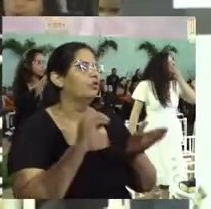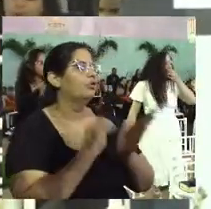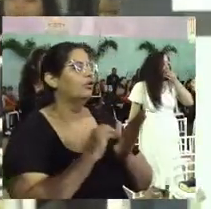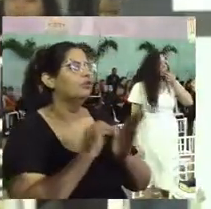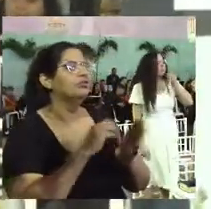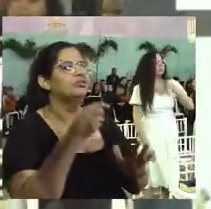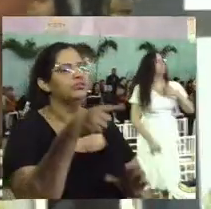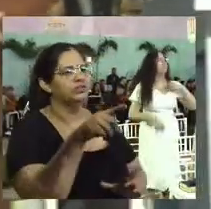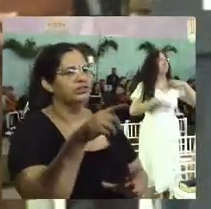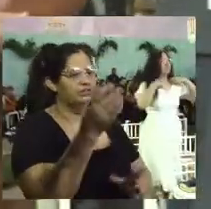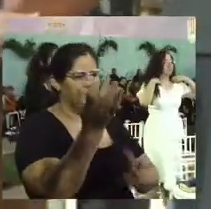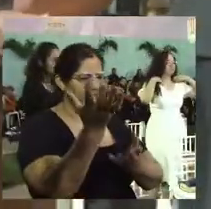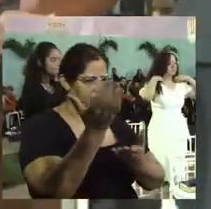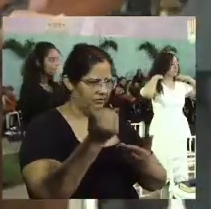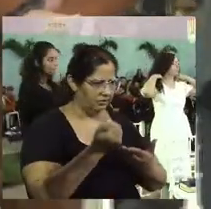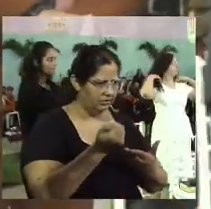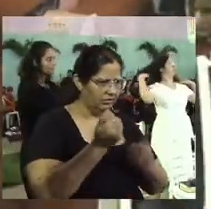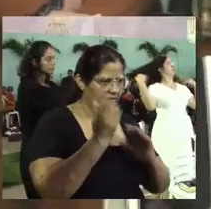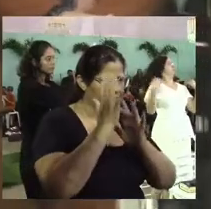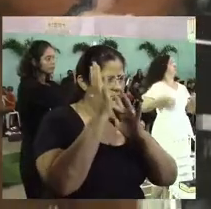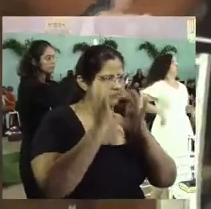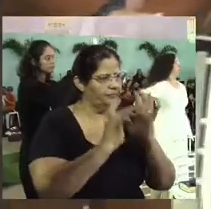para Jesus